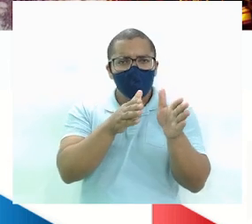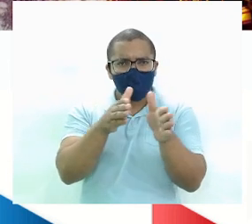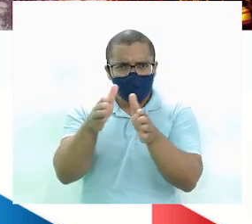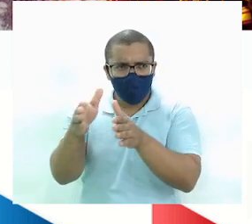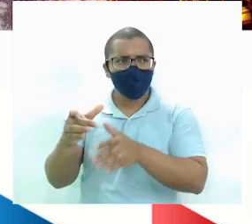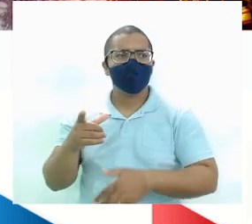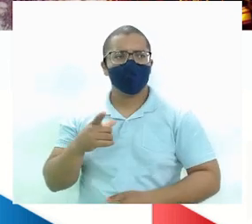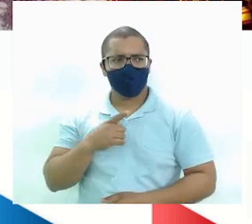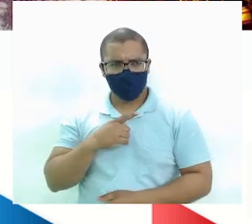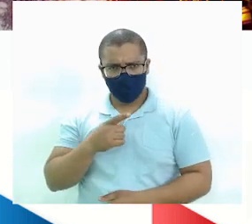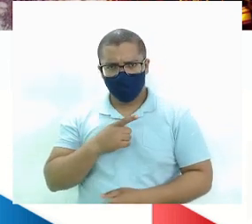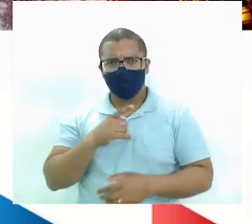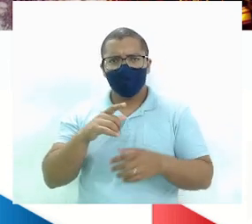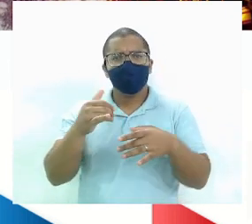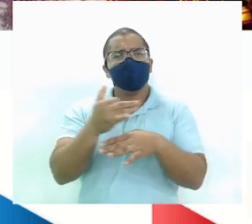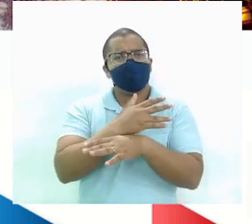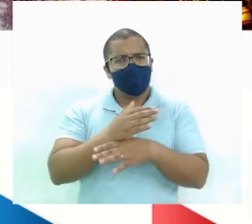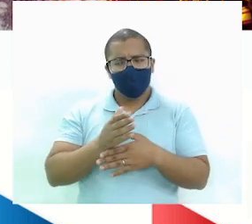era.